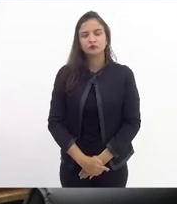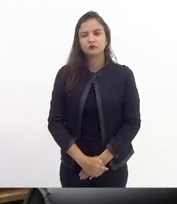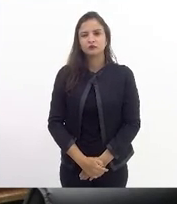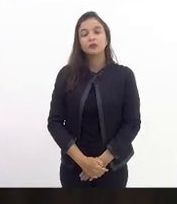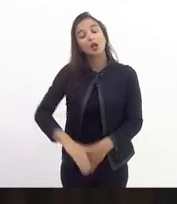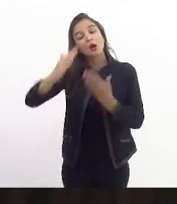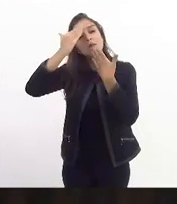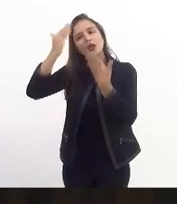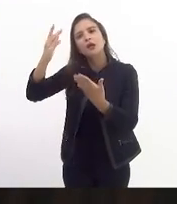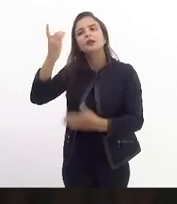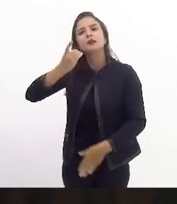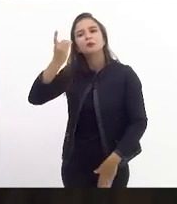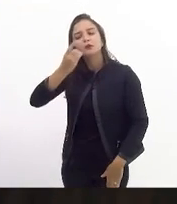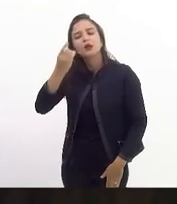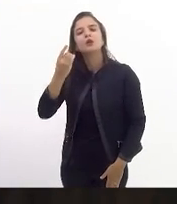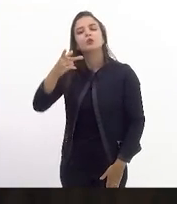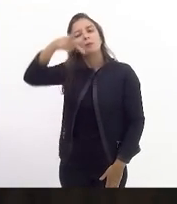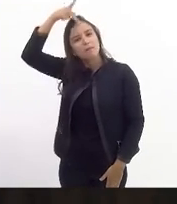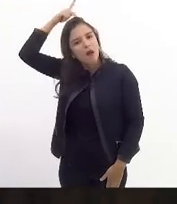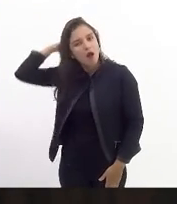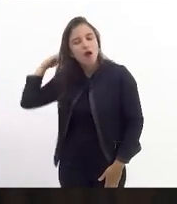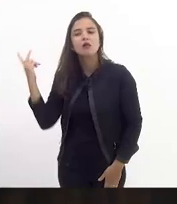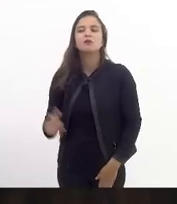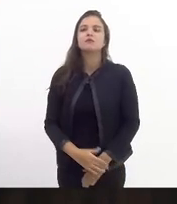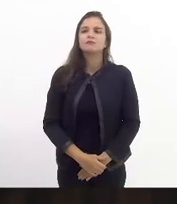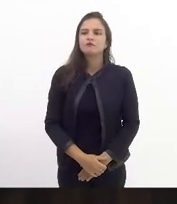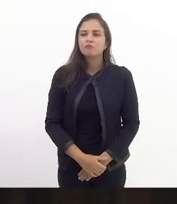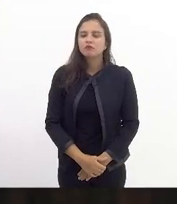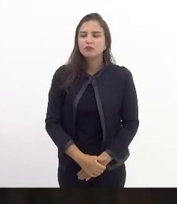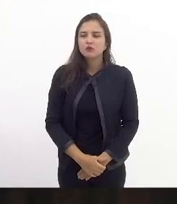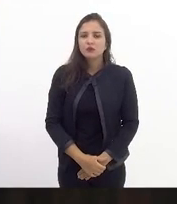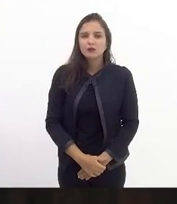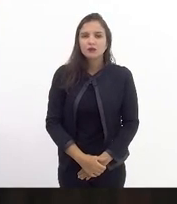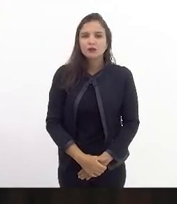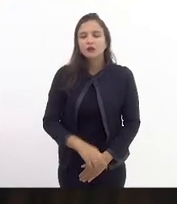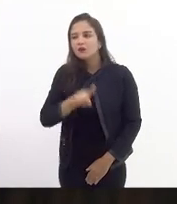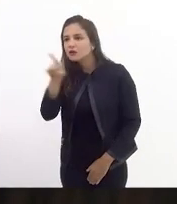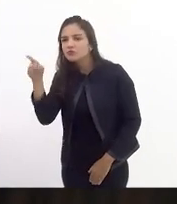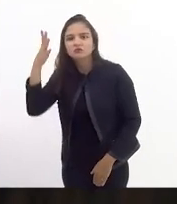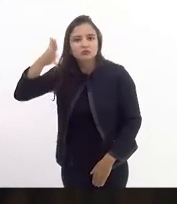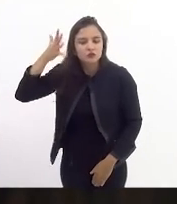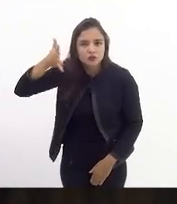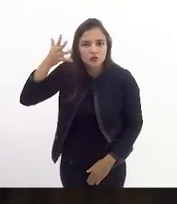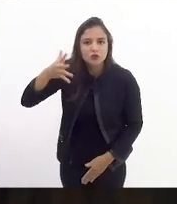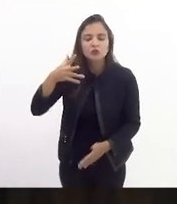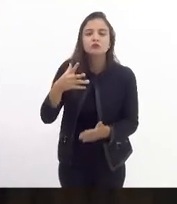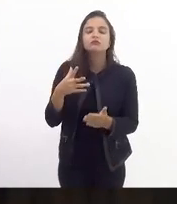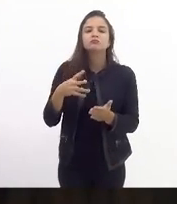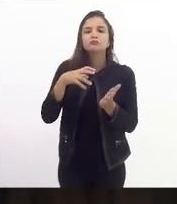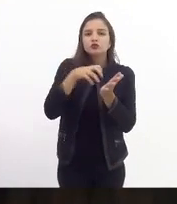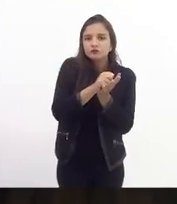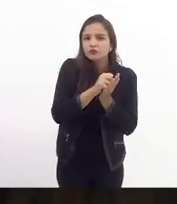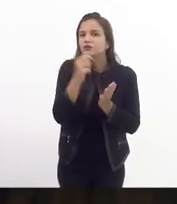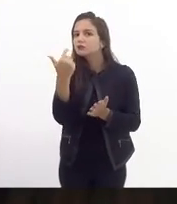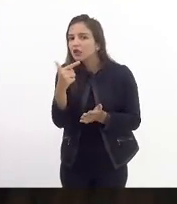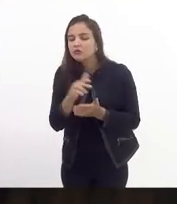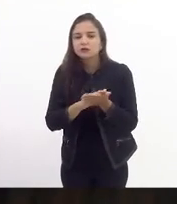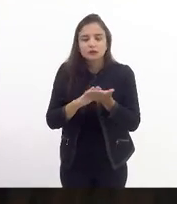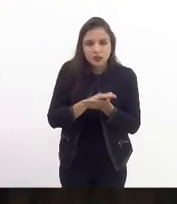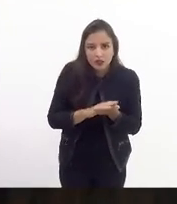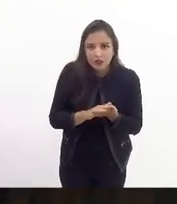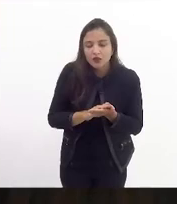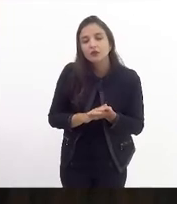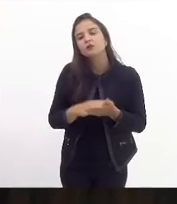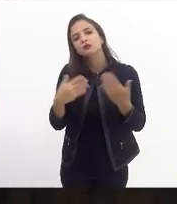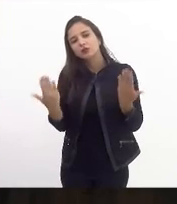Obrigada, deputado Luiz Paulo. Não havendo mais oradores inscritos, a presidência suspende os